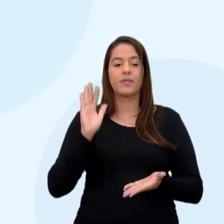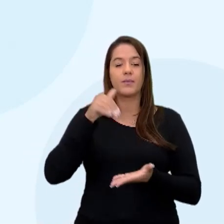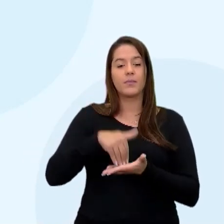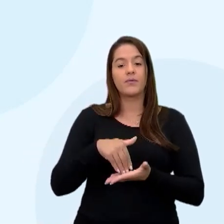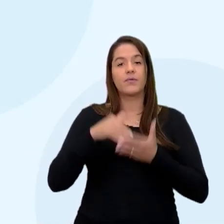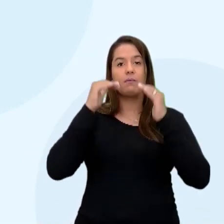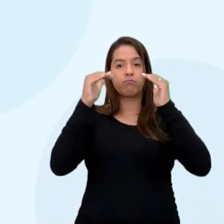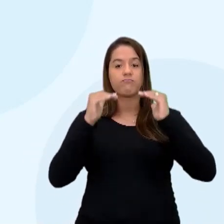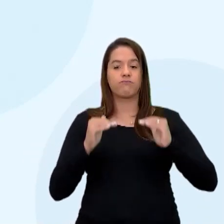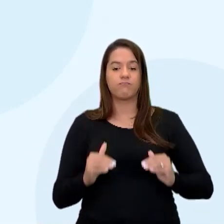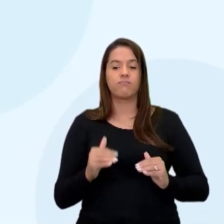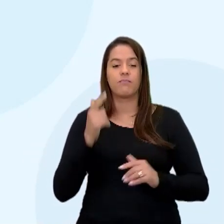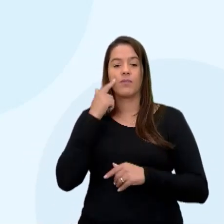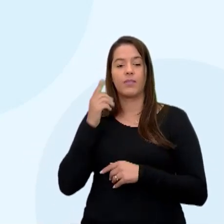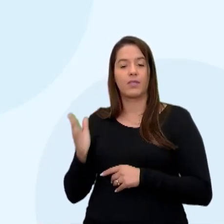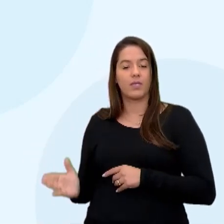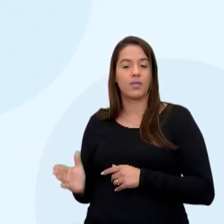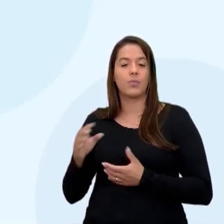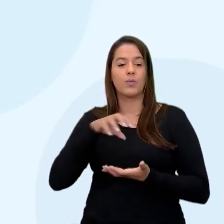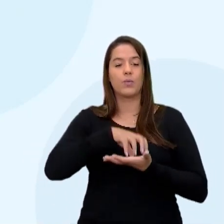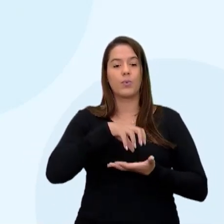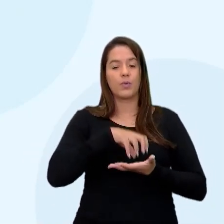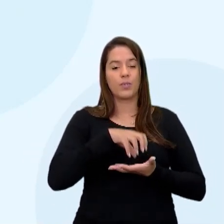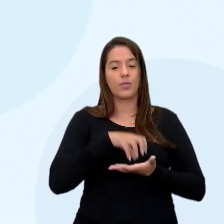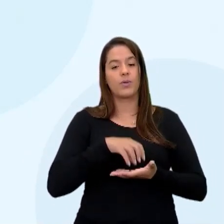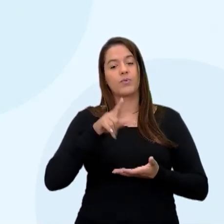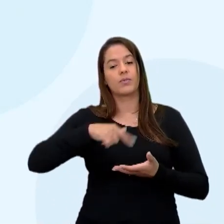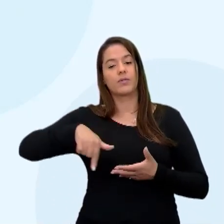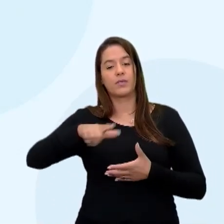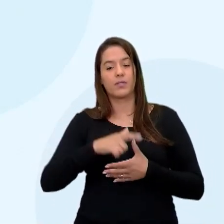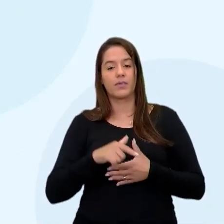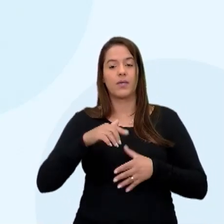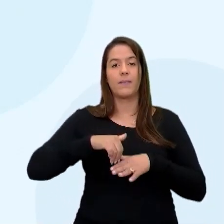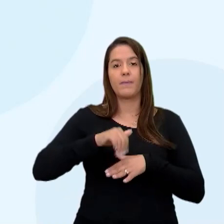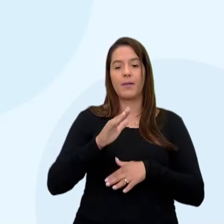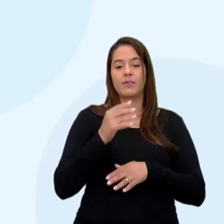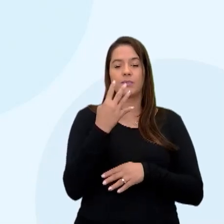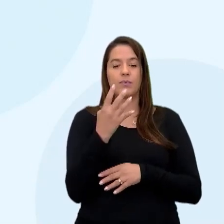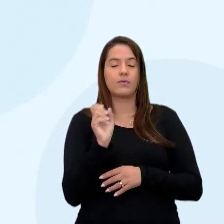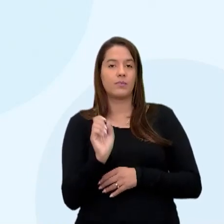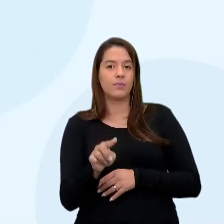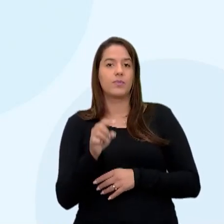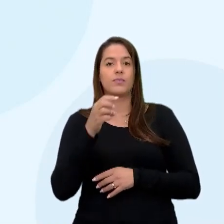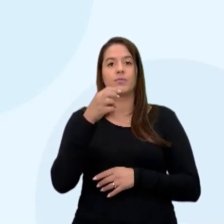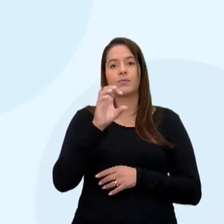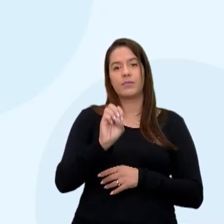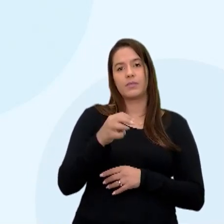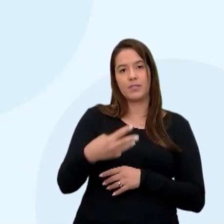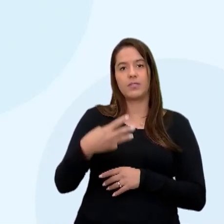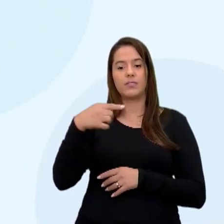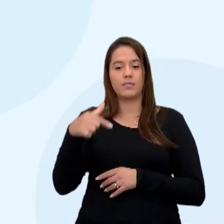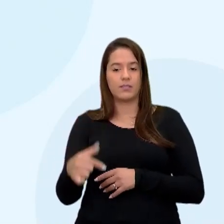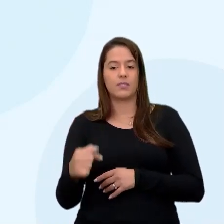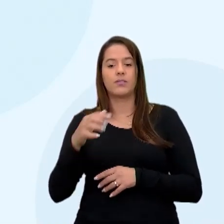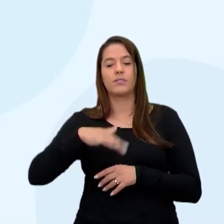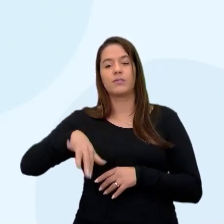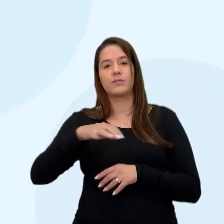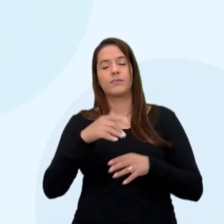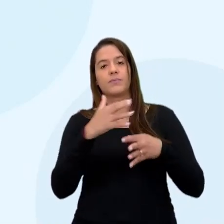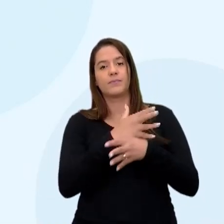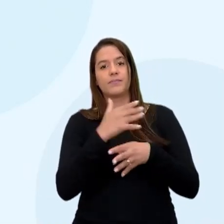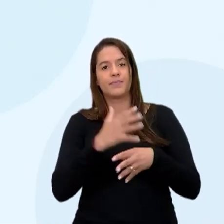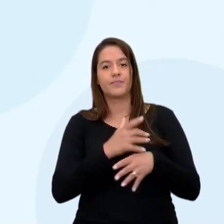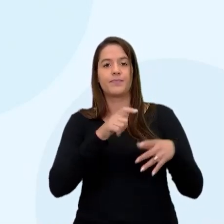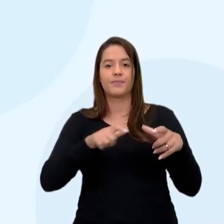essa hierarquia, nós temos o centro local, que são aí as demais 4.037 cidades do Brasil, cuja centralidade e